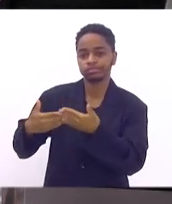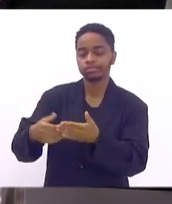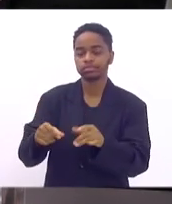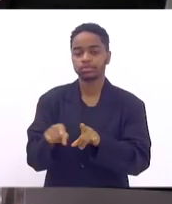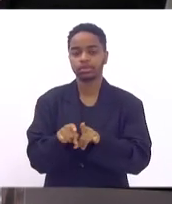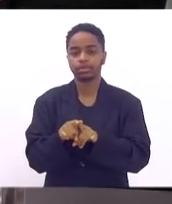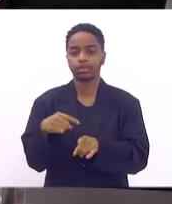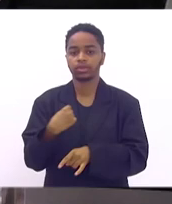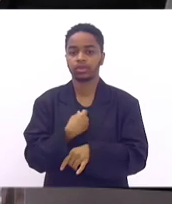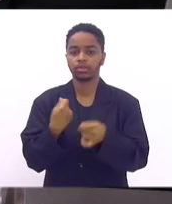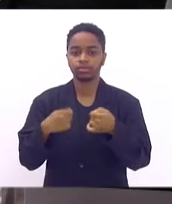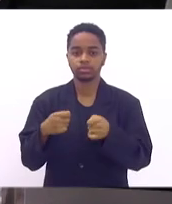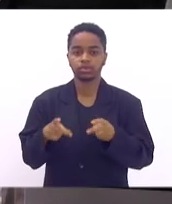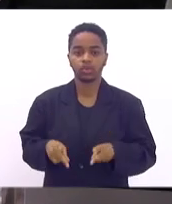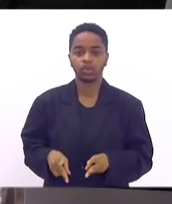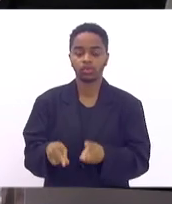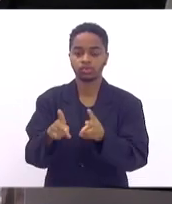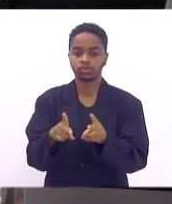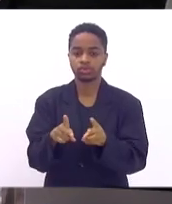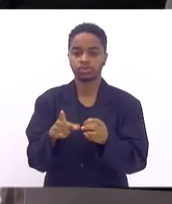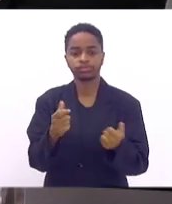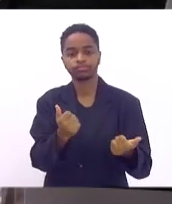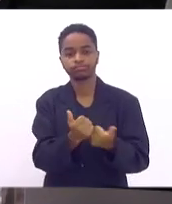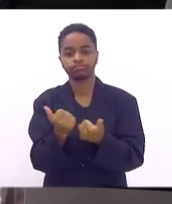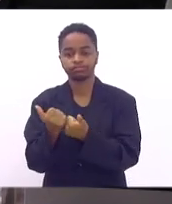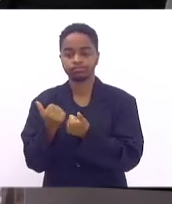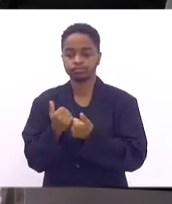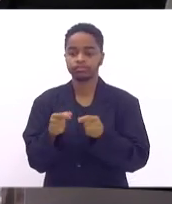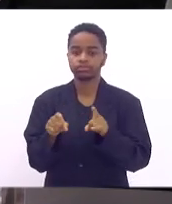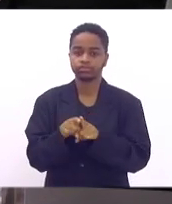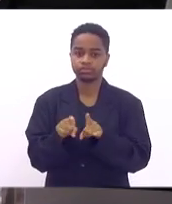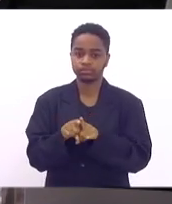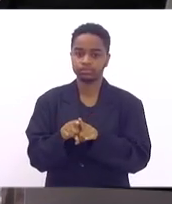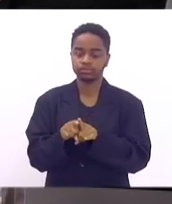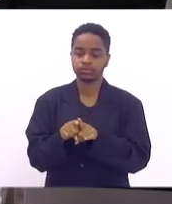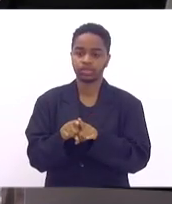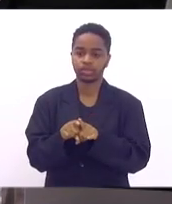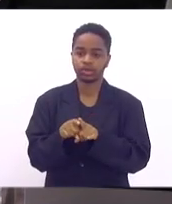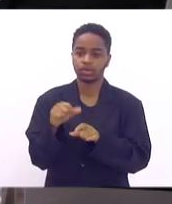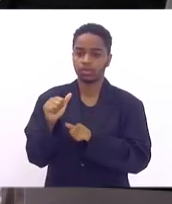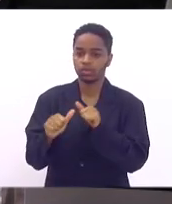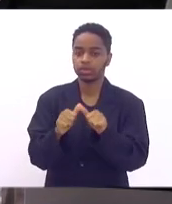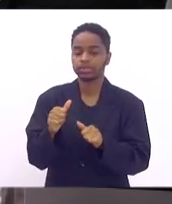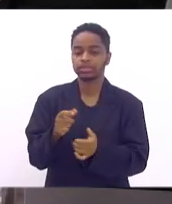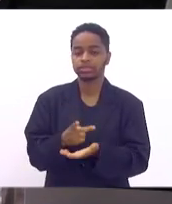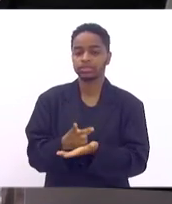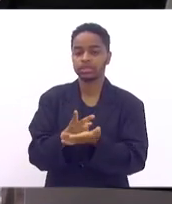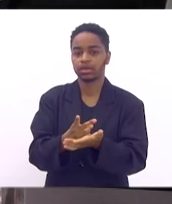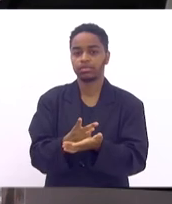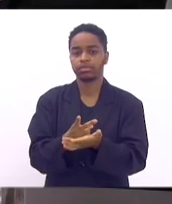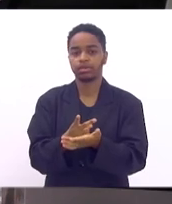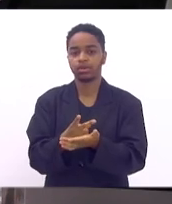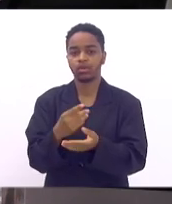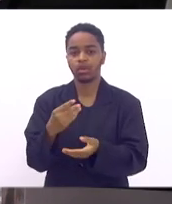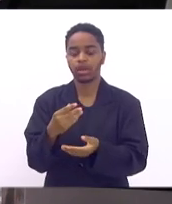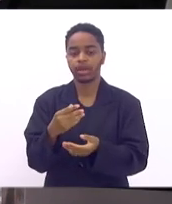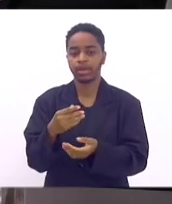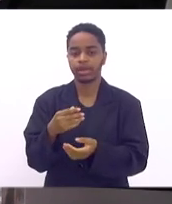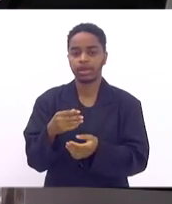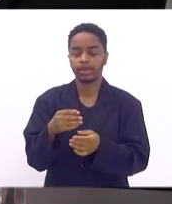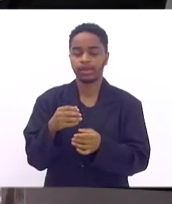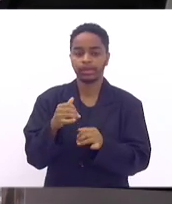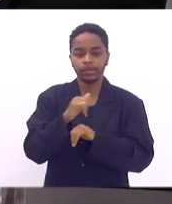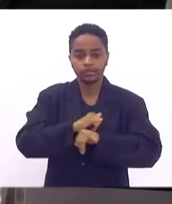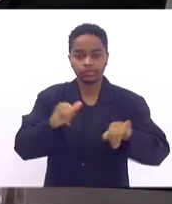gente continue aí nesse fortalecimento e atualização sempre, né, dos profissionais, dos serviços, implementações de